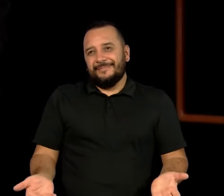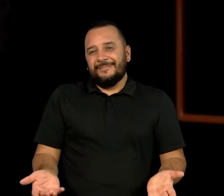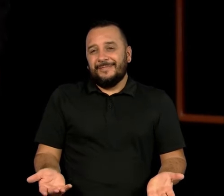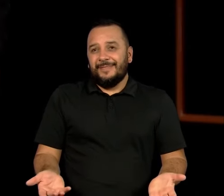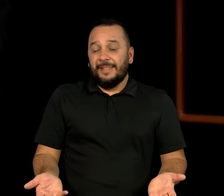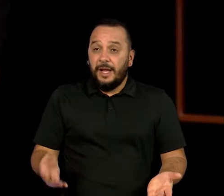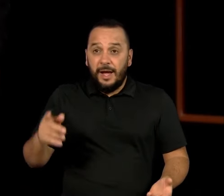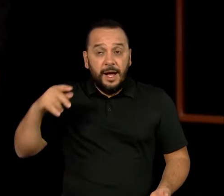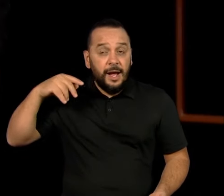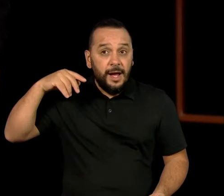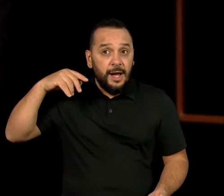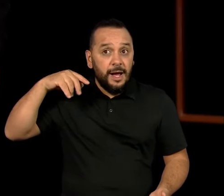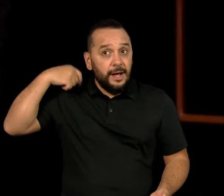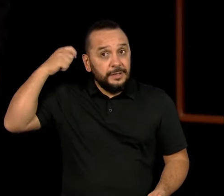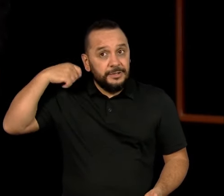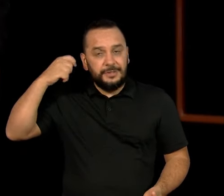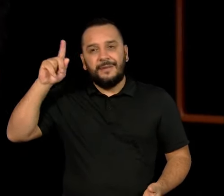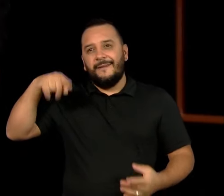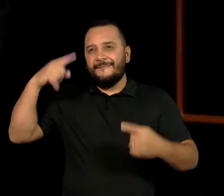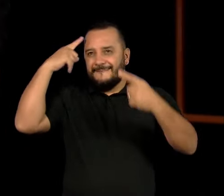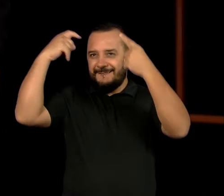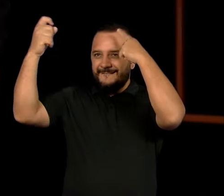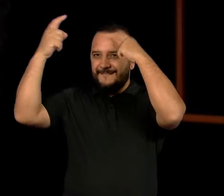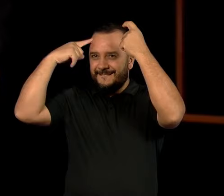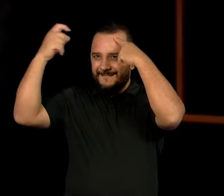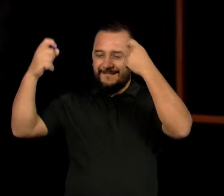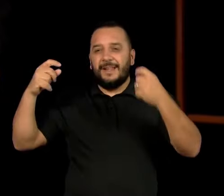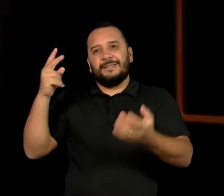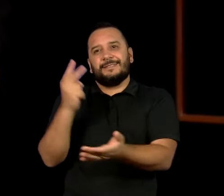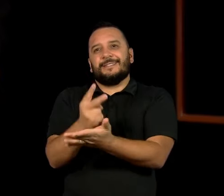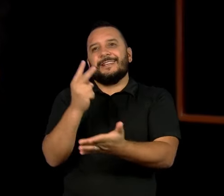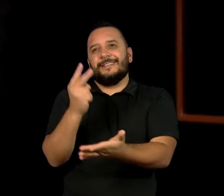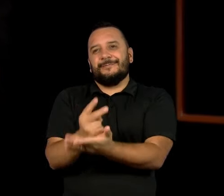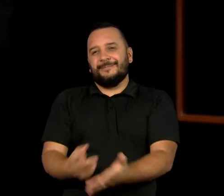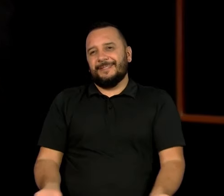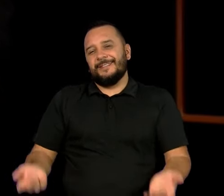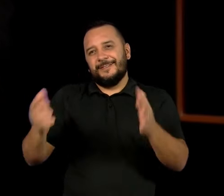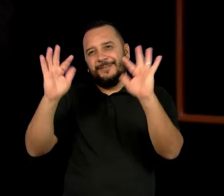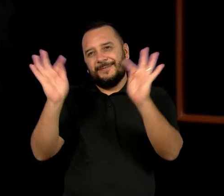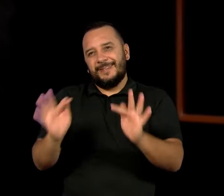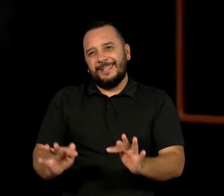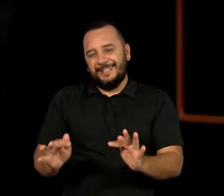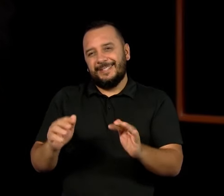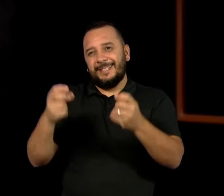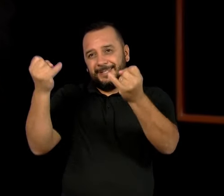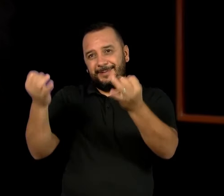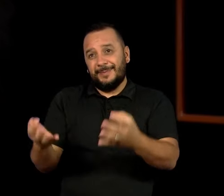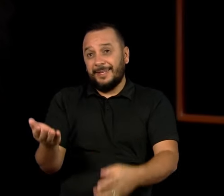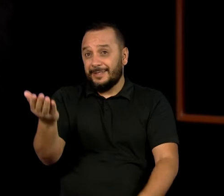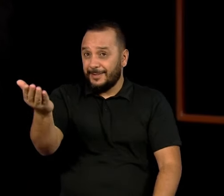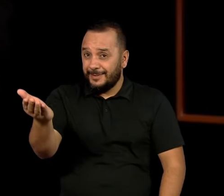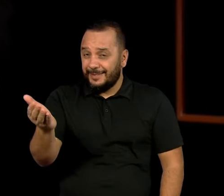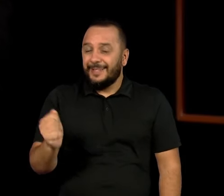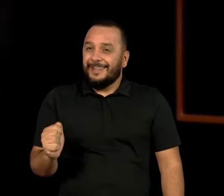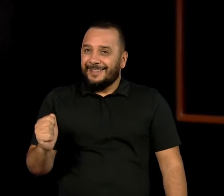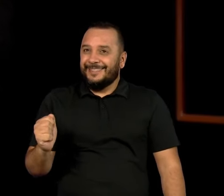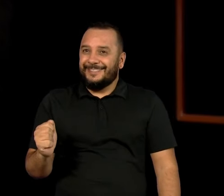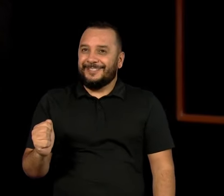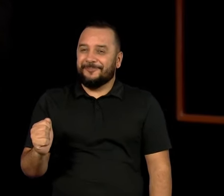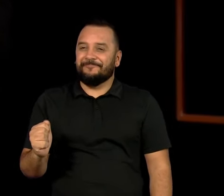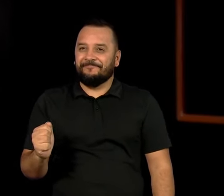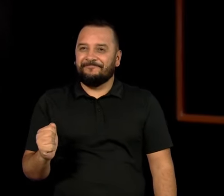ser artista é reinventar-se sempre. Fiquei muito feliz com o depoimento da Blanche